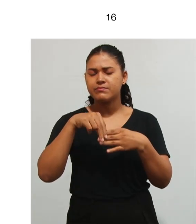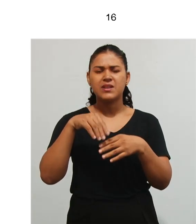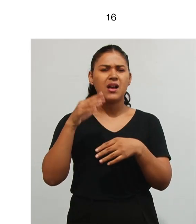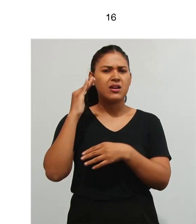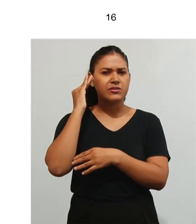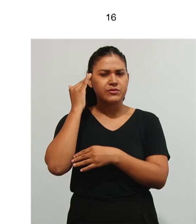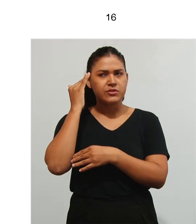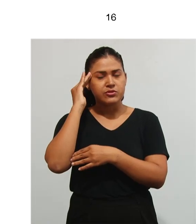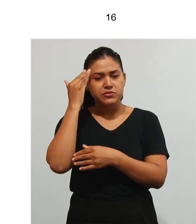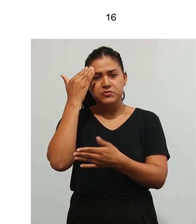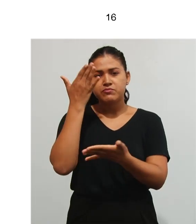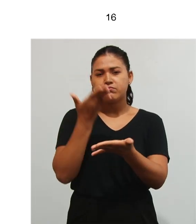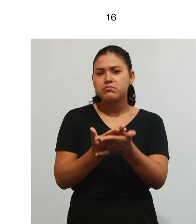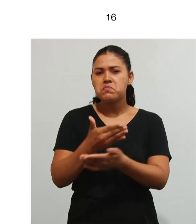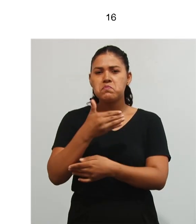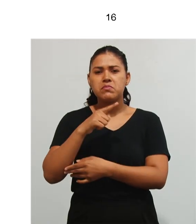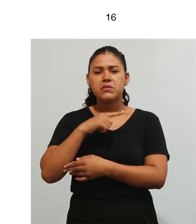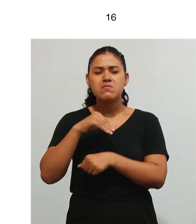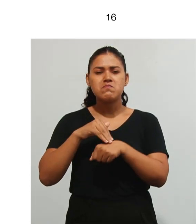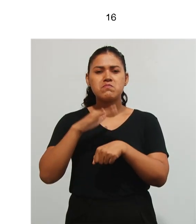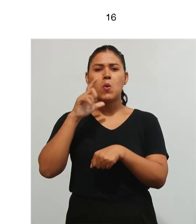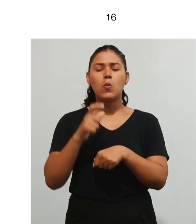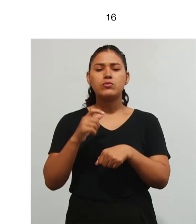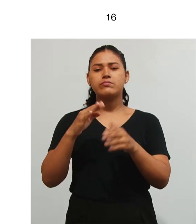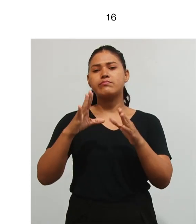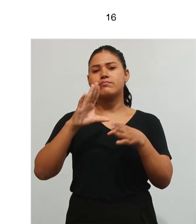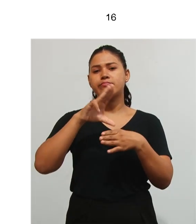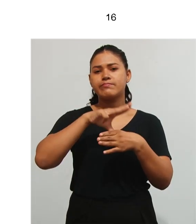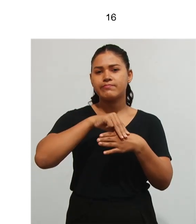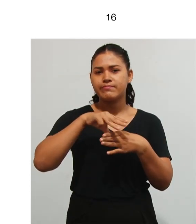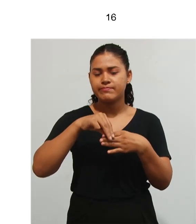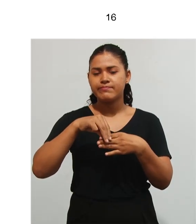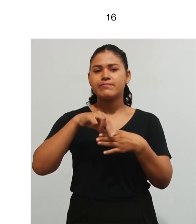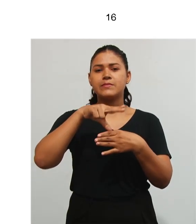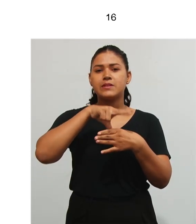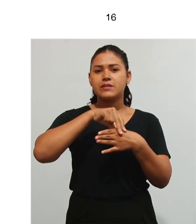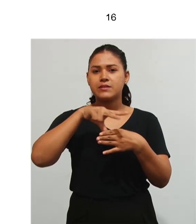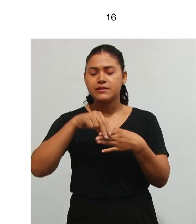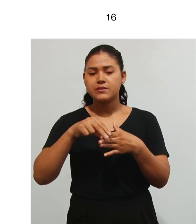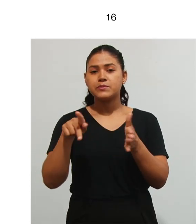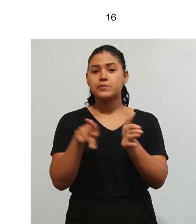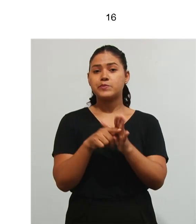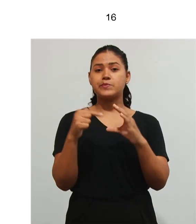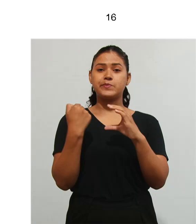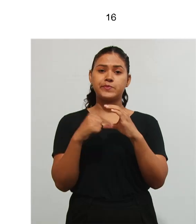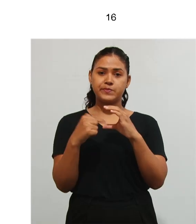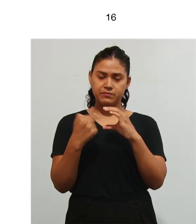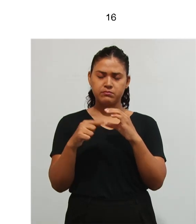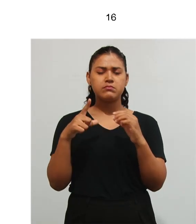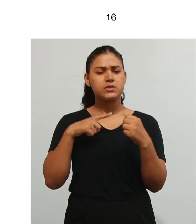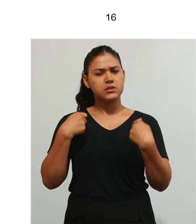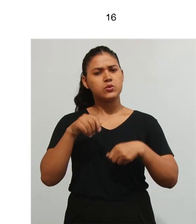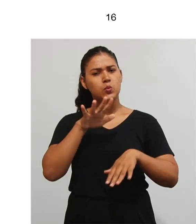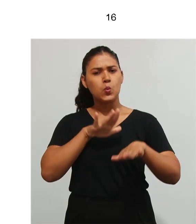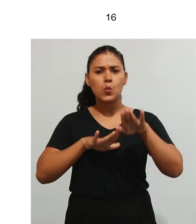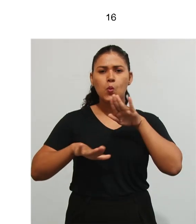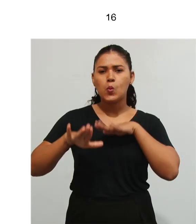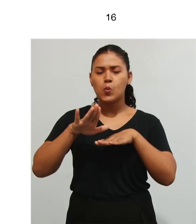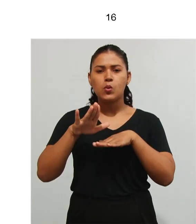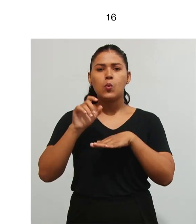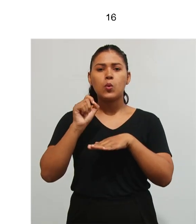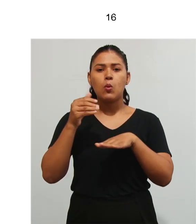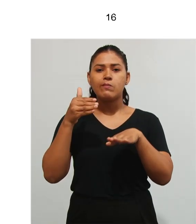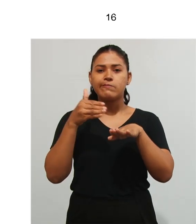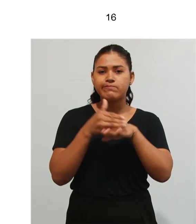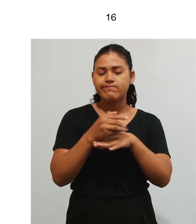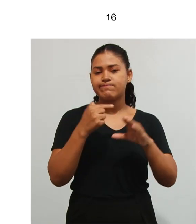das principais portas de entrada dos vírus. Então a gente tem que tomar bastante cuidado com tudo aquilo que a gente recebe diariamente